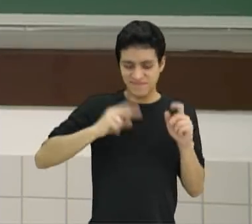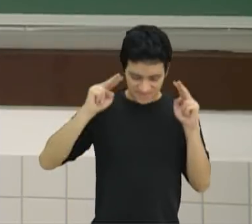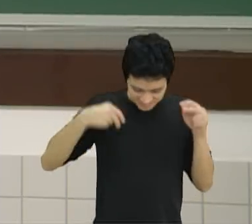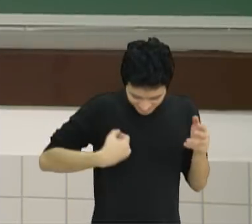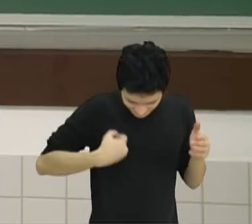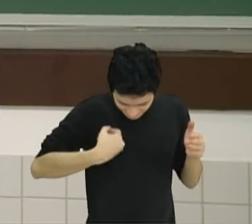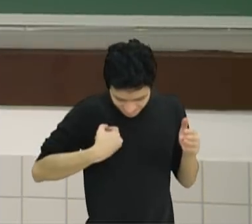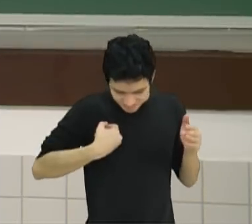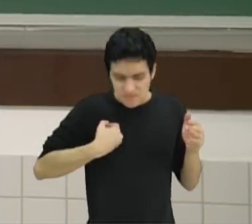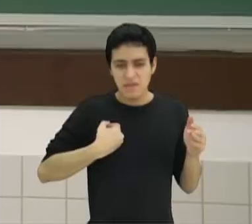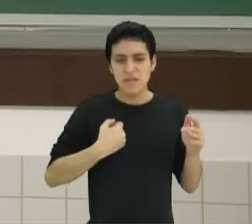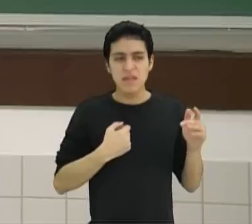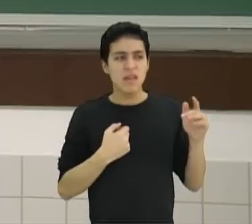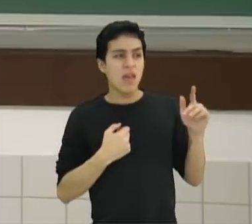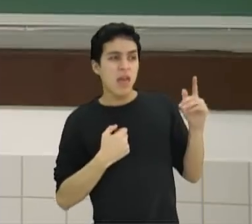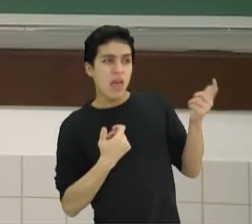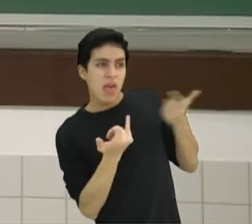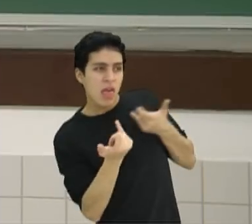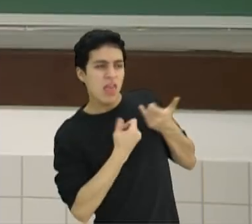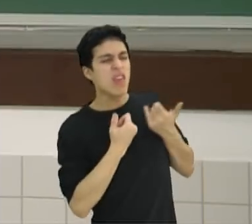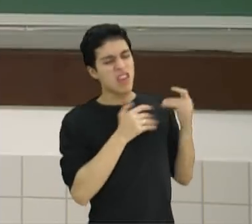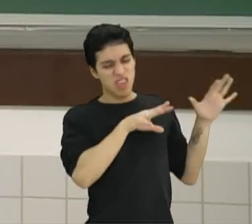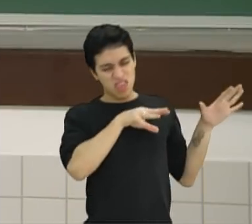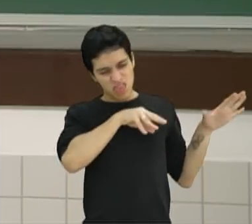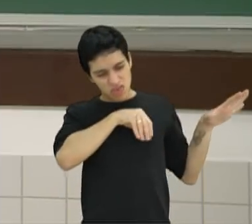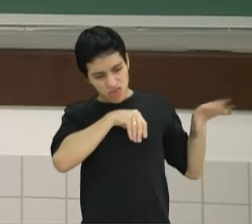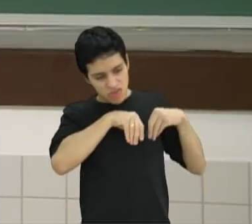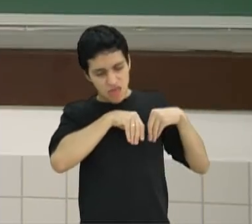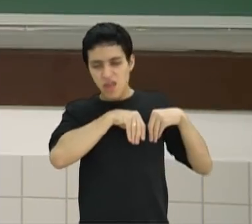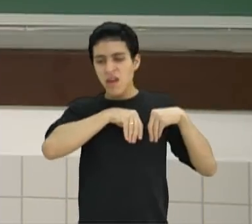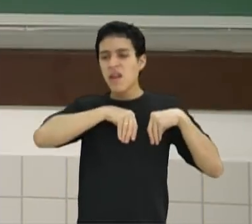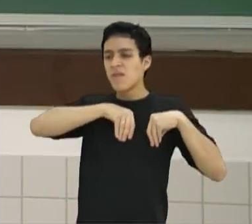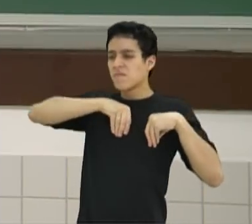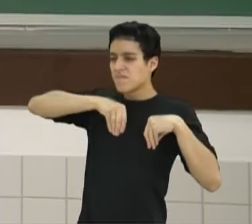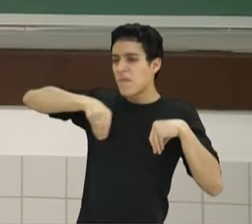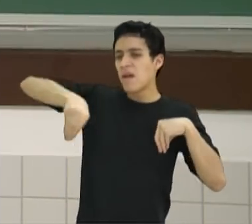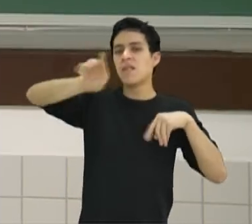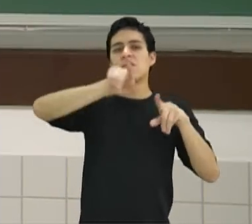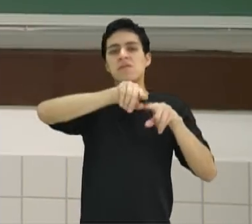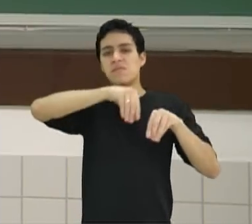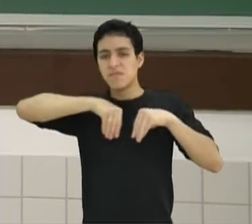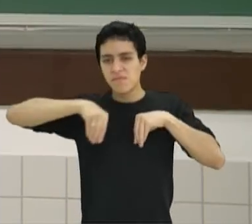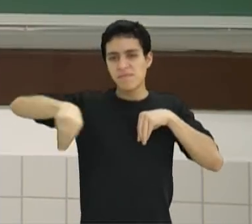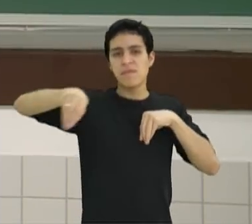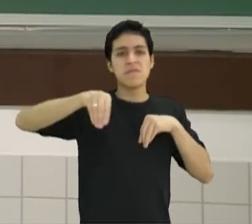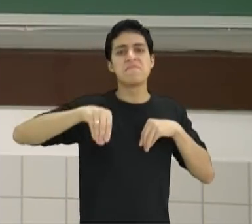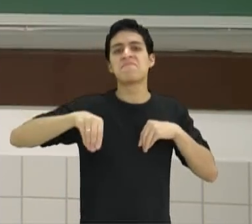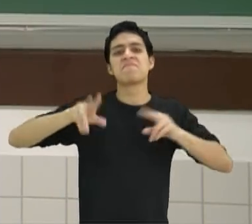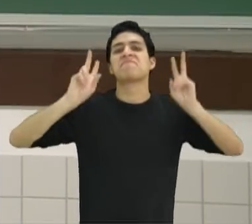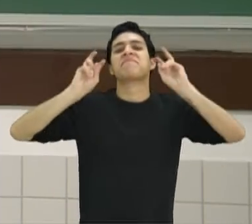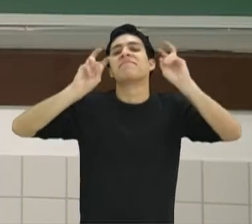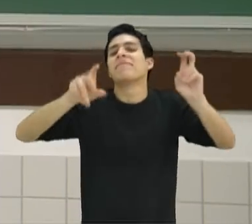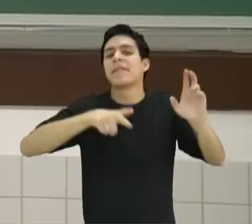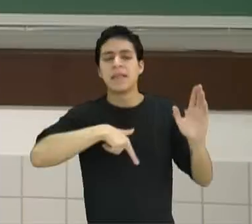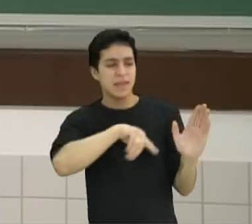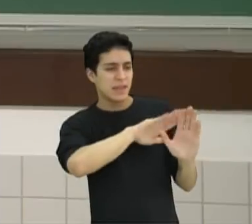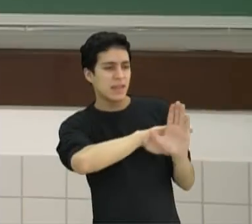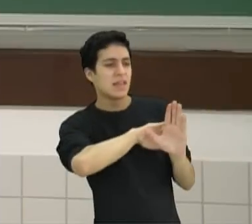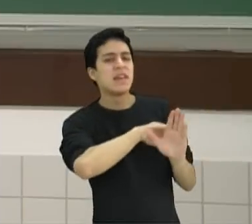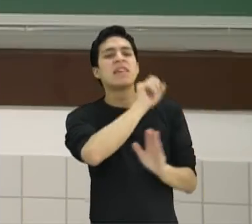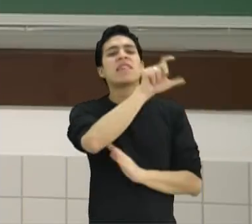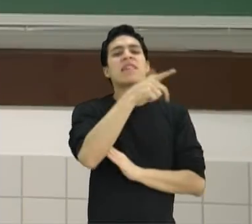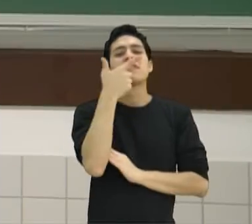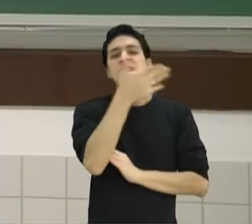muito o que ouvem, e às vezes essa reprodução, sem saber o que há por trás, quem está